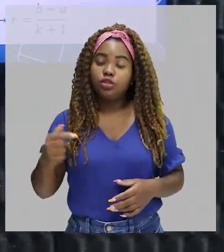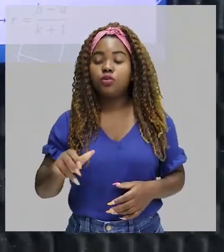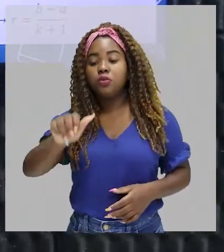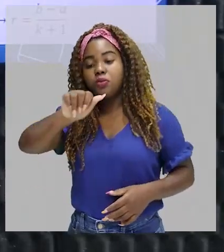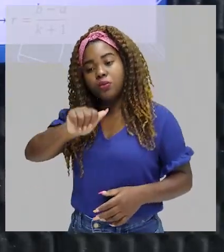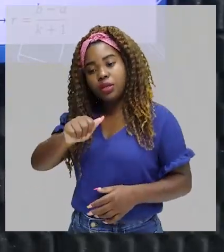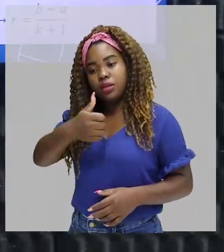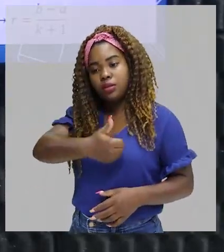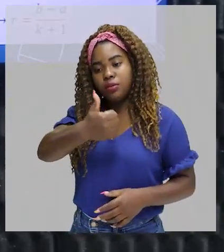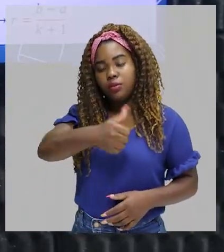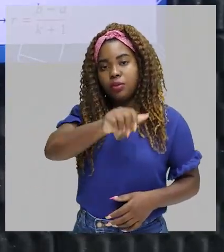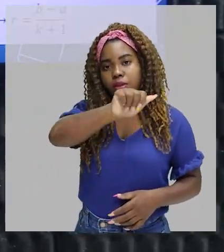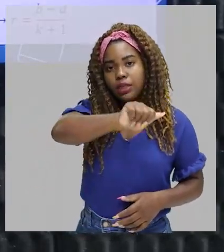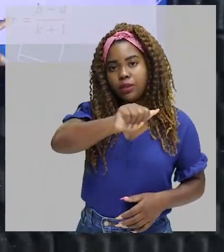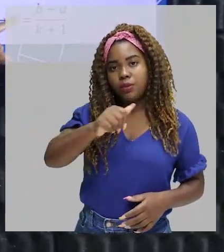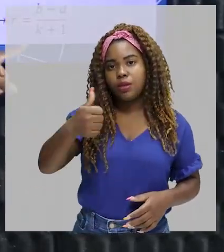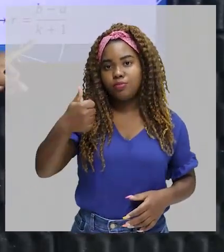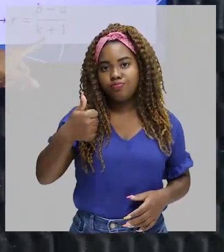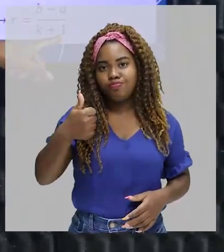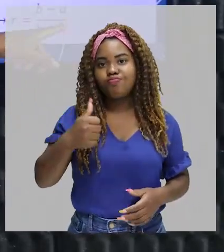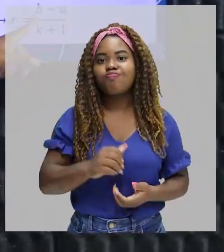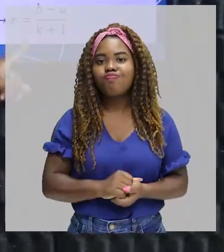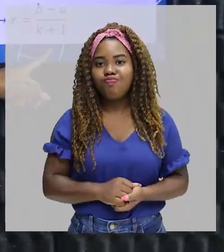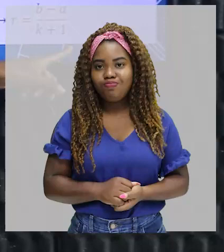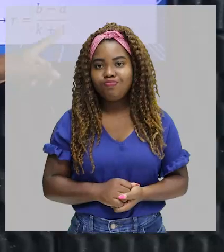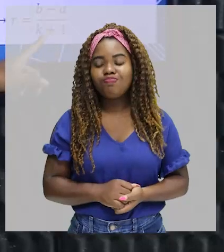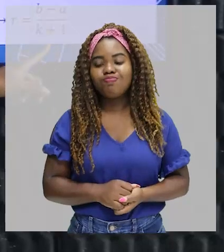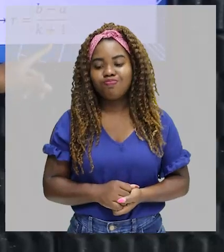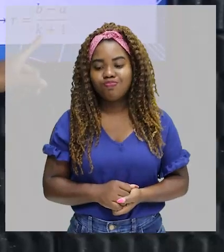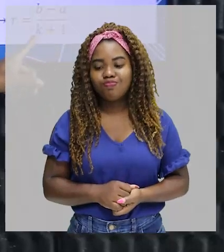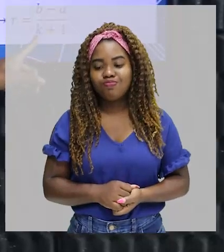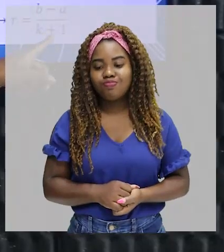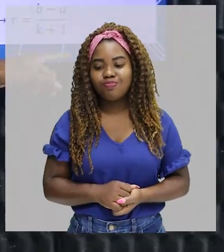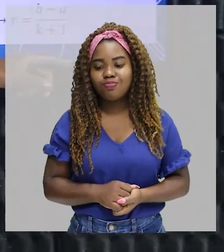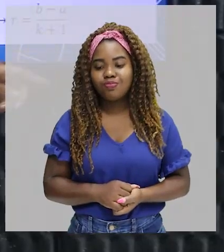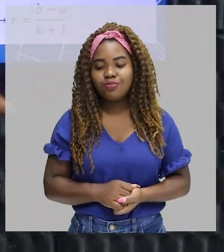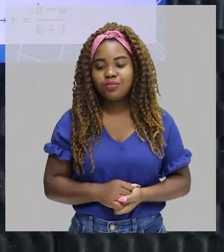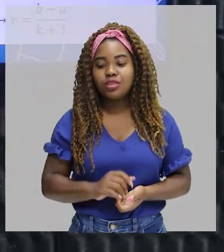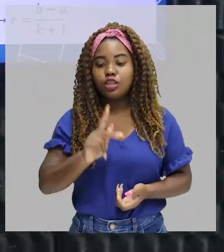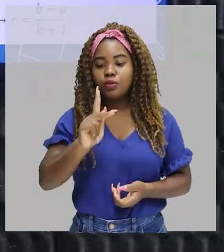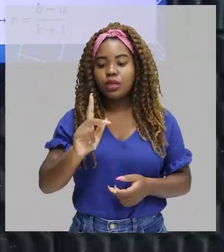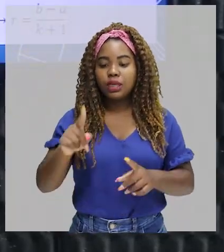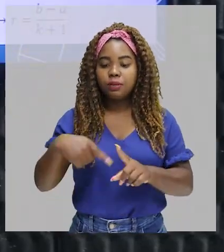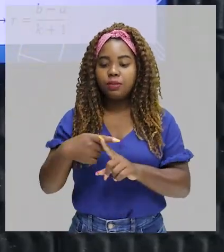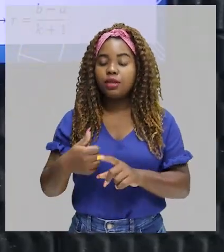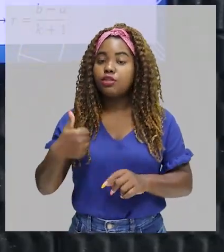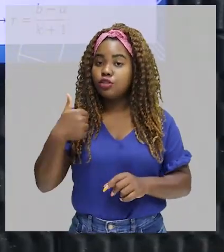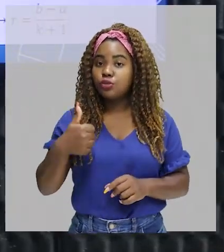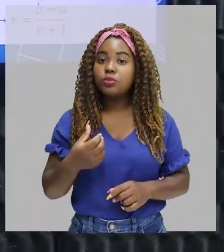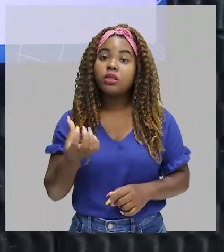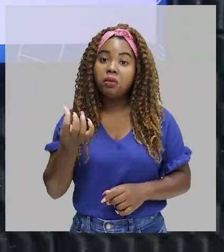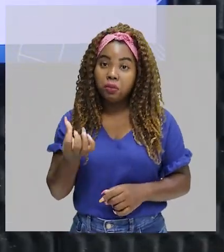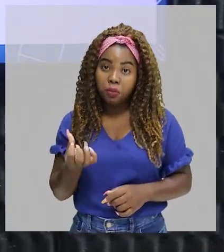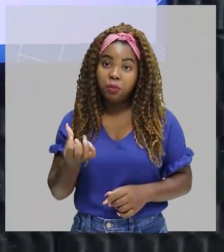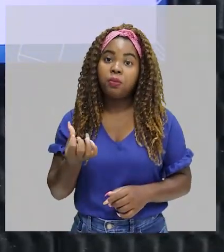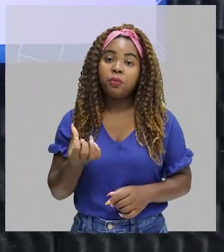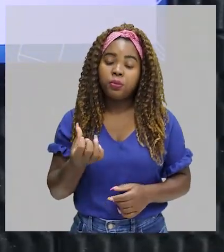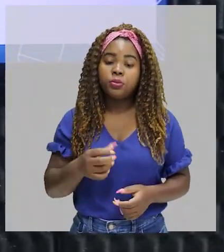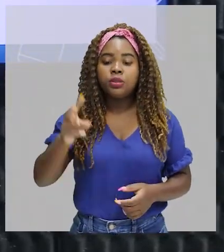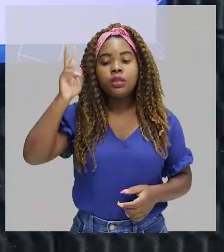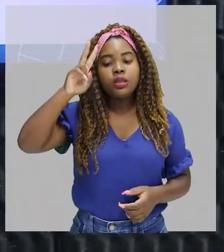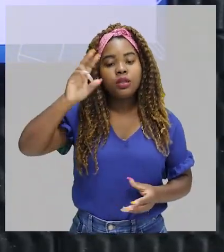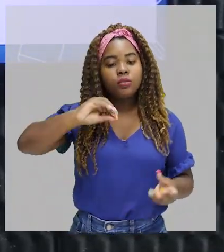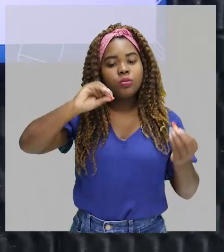termo, corresponde ao A1. Tá? E no denominador eu tenho K mais 1, que ficou o 6. Lembra que tu